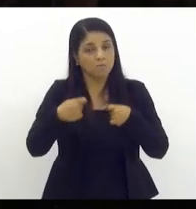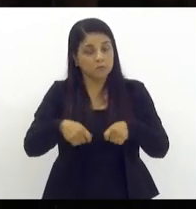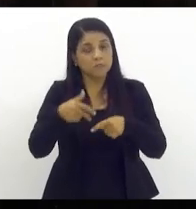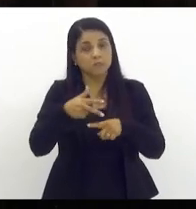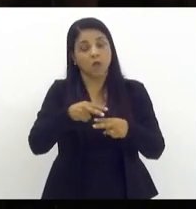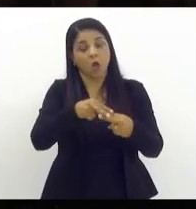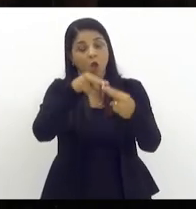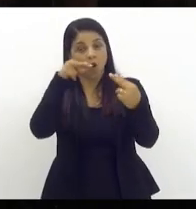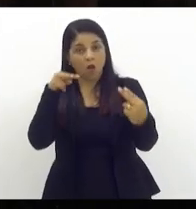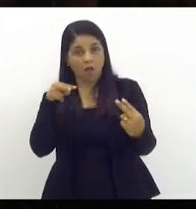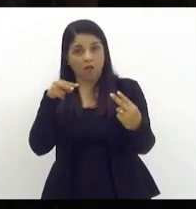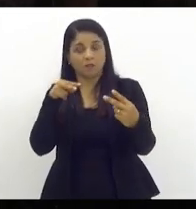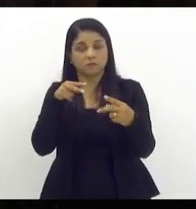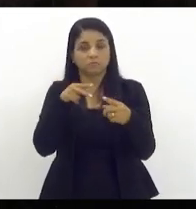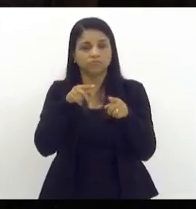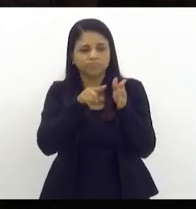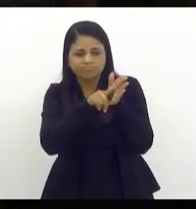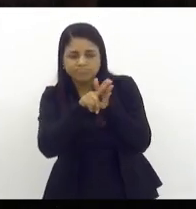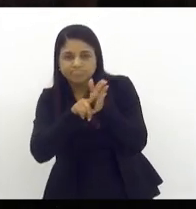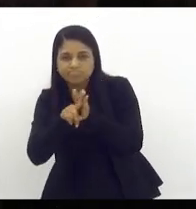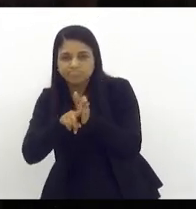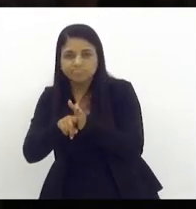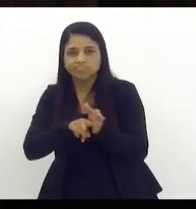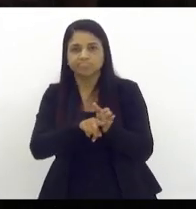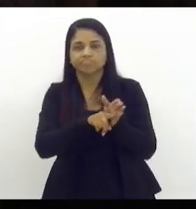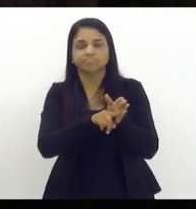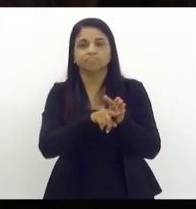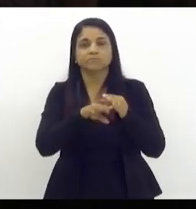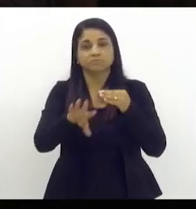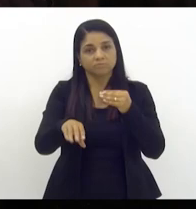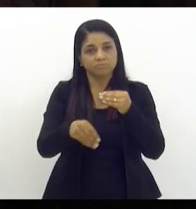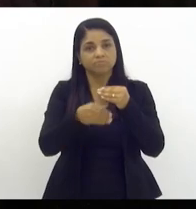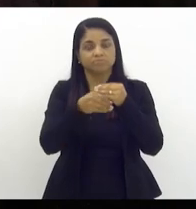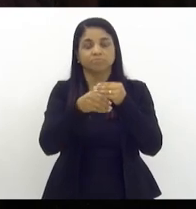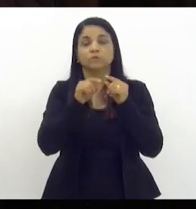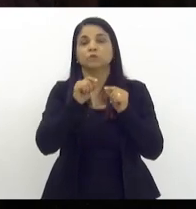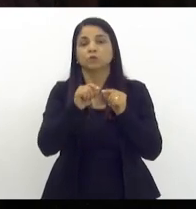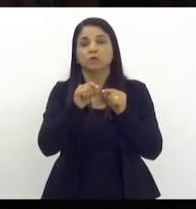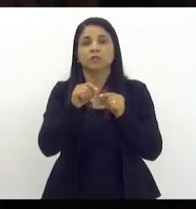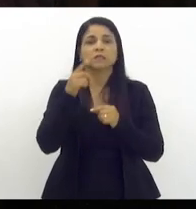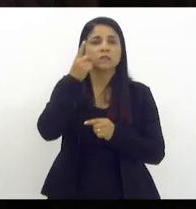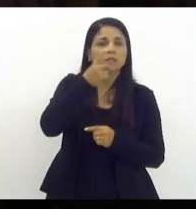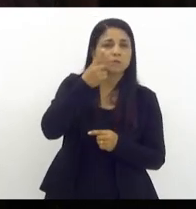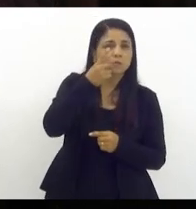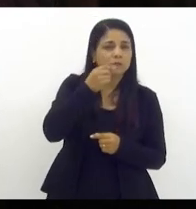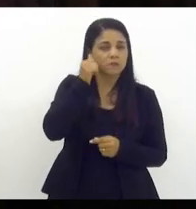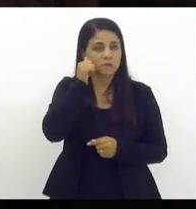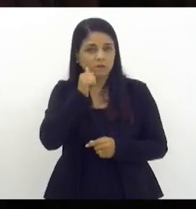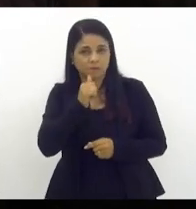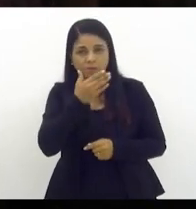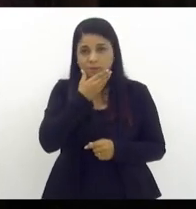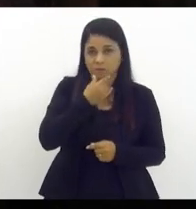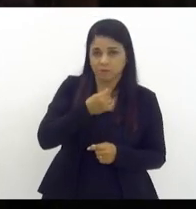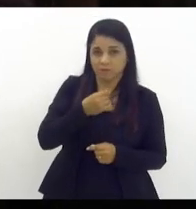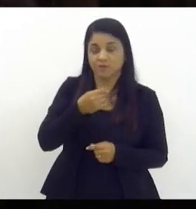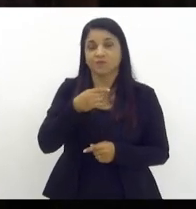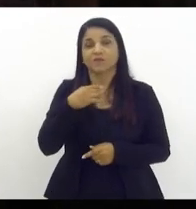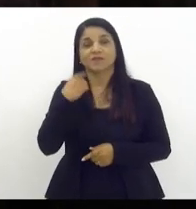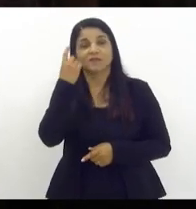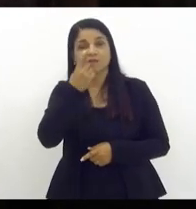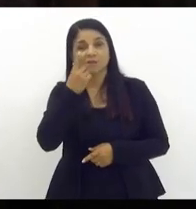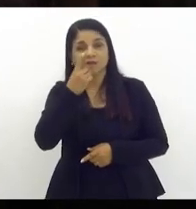online. Acrescento, deputadas e deputados, deputada Érica Takimoto, que a